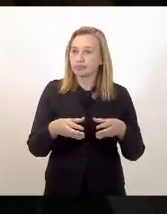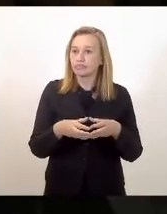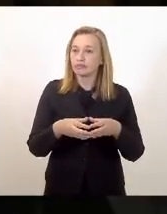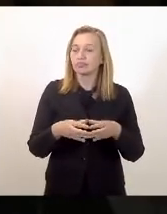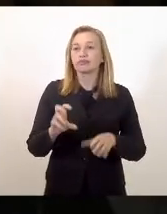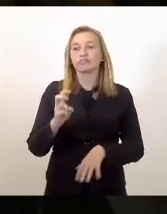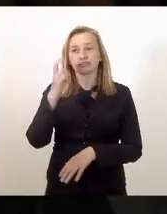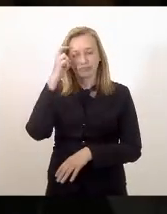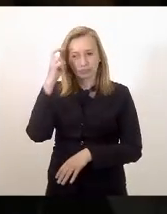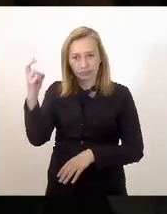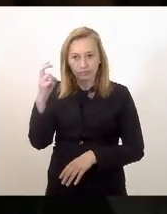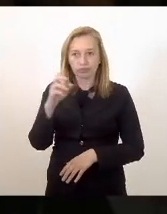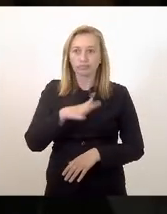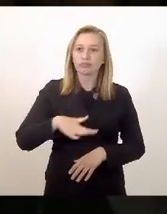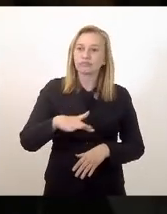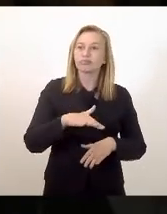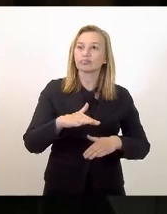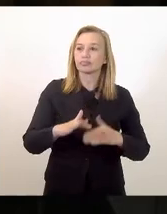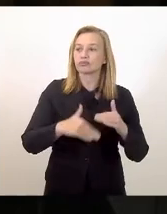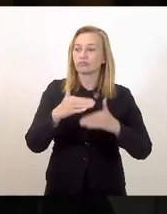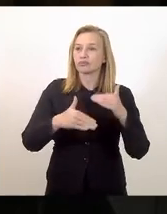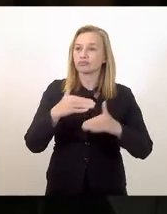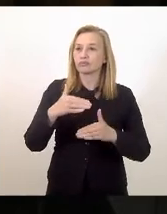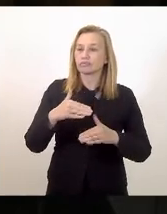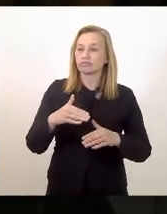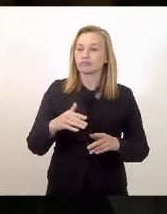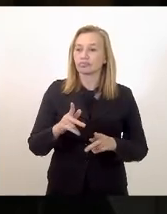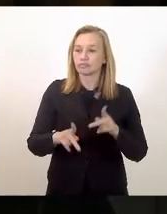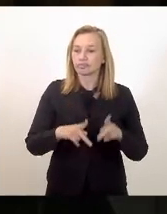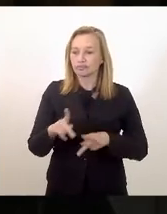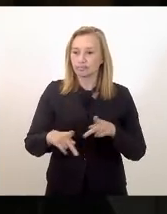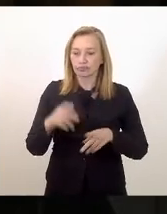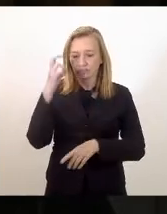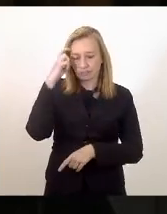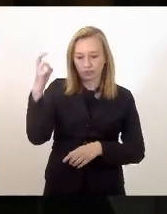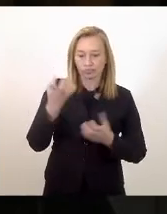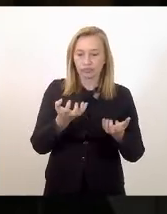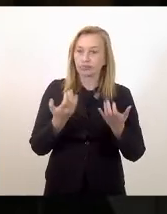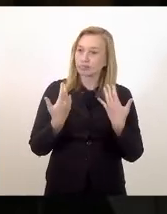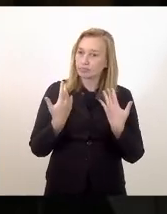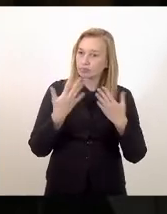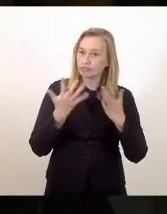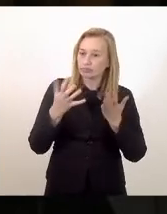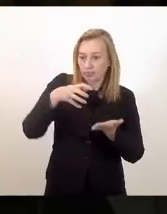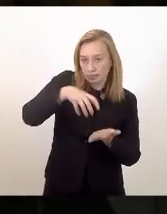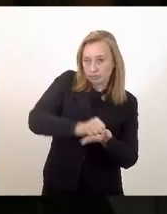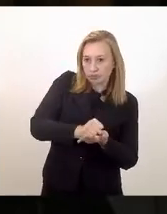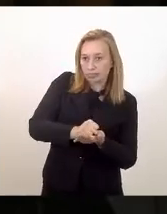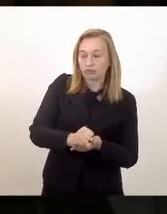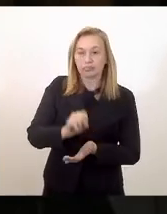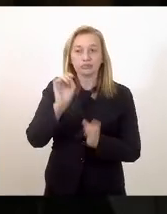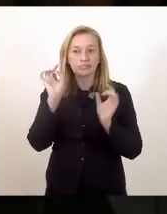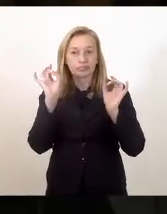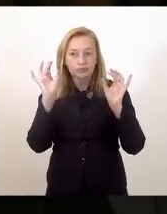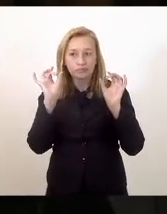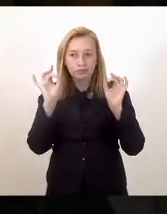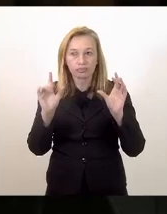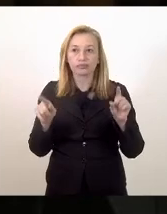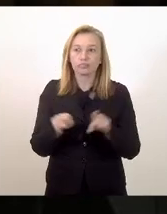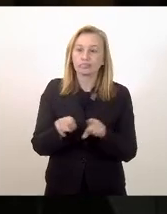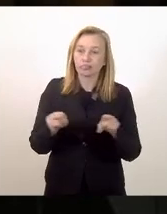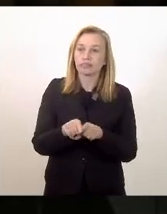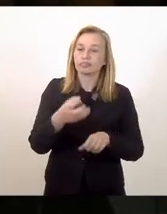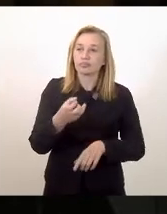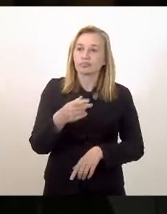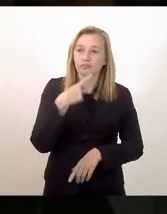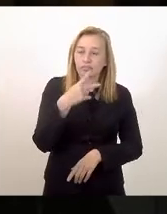cultura, dos movimentos populares de cultura, que eu quero aqui saudar e registrar. E, especificamente, eu quero mencionar,